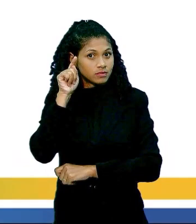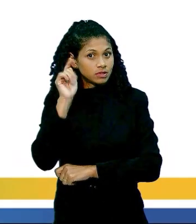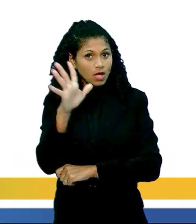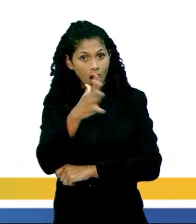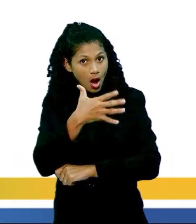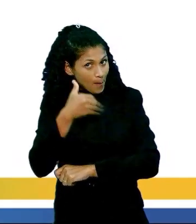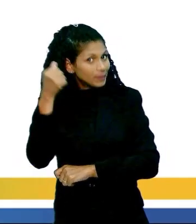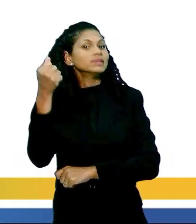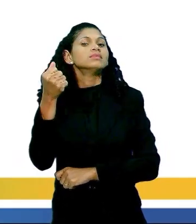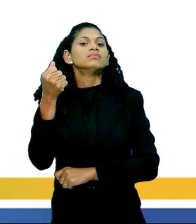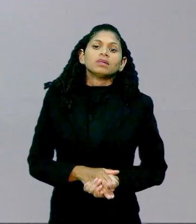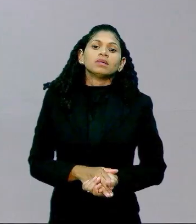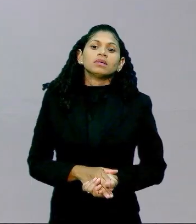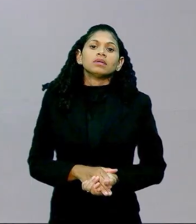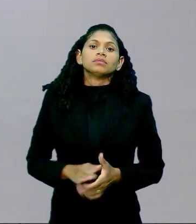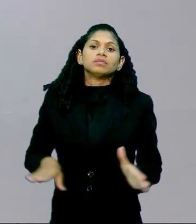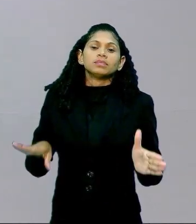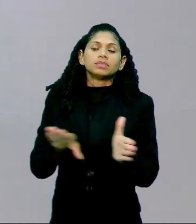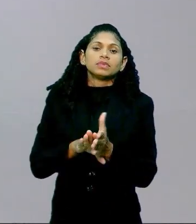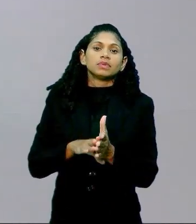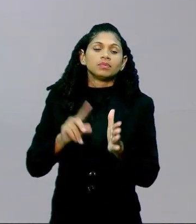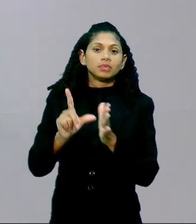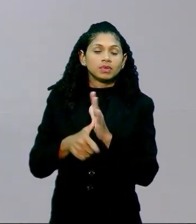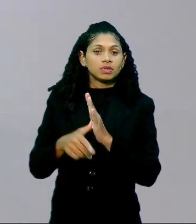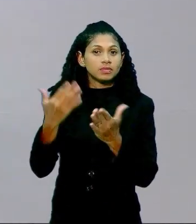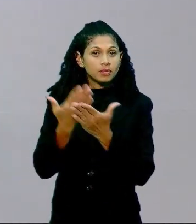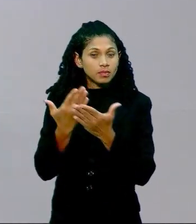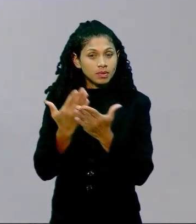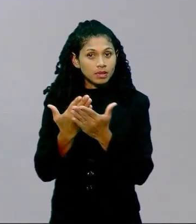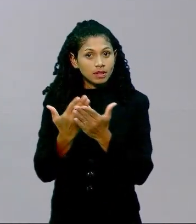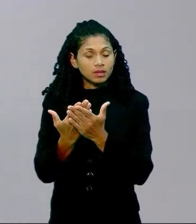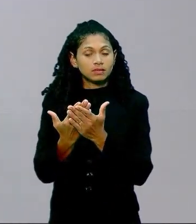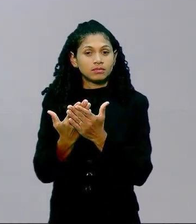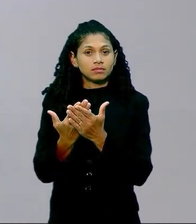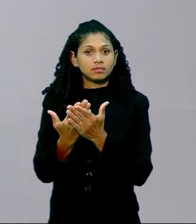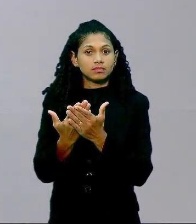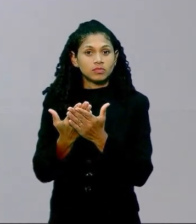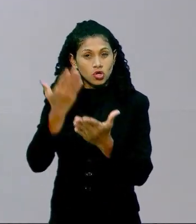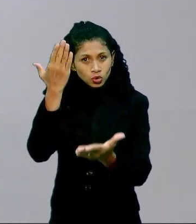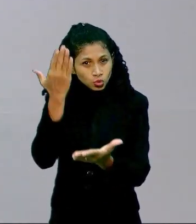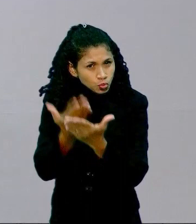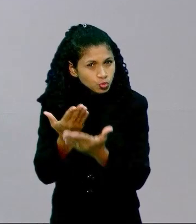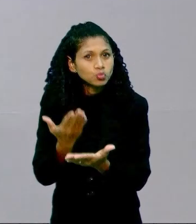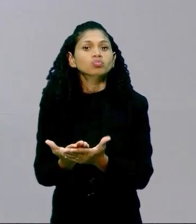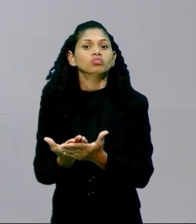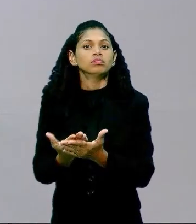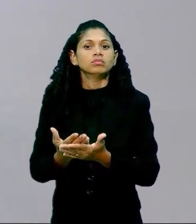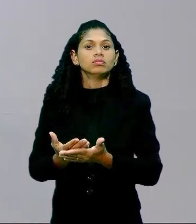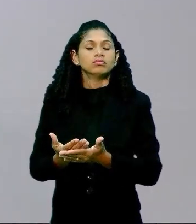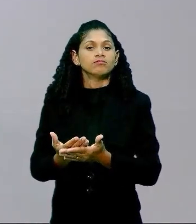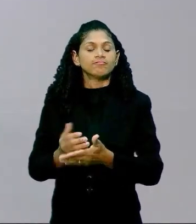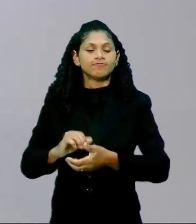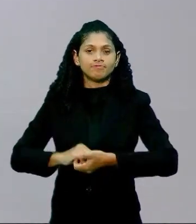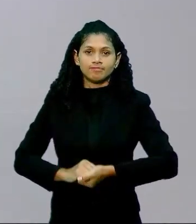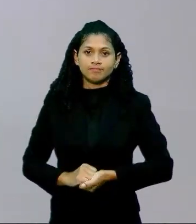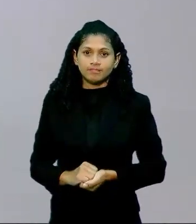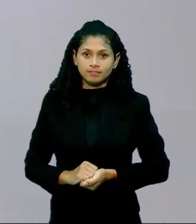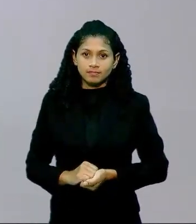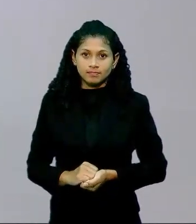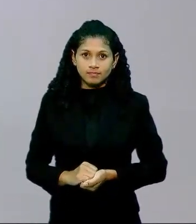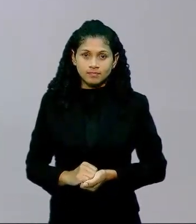melhor. Pessoal, fiquem com Deus e estudem. Valeu.